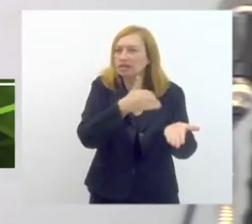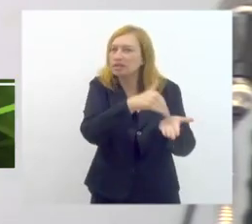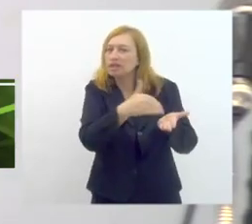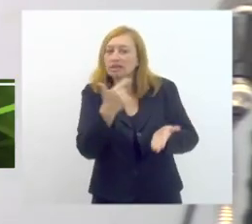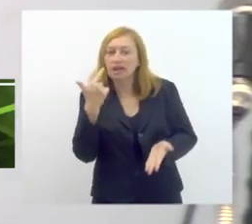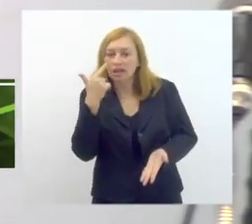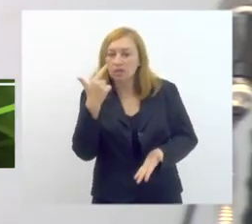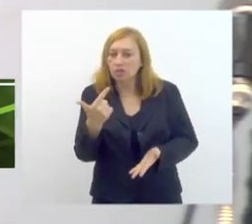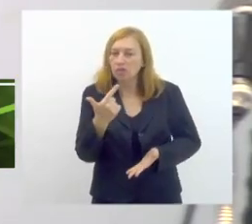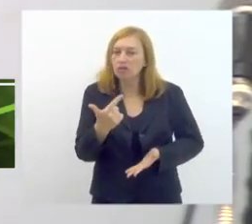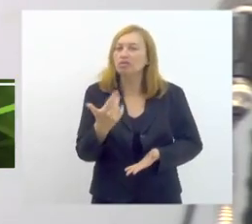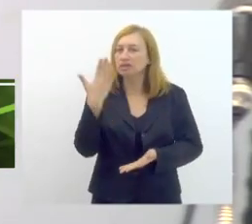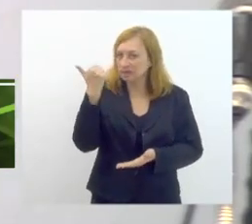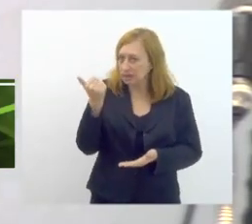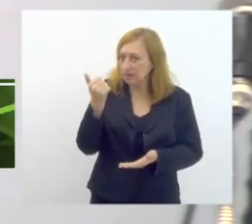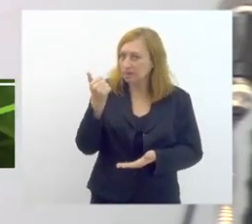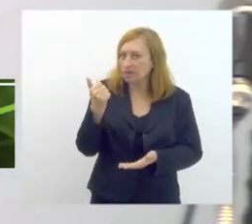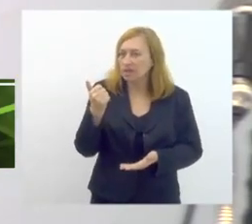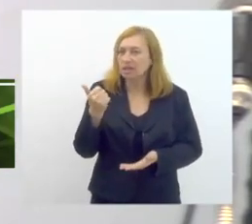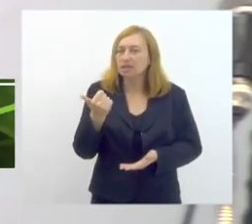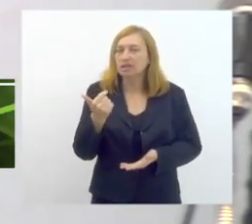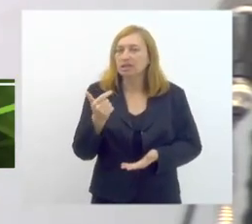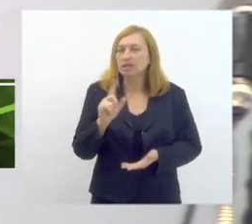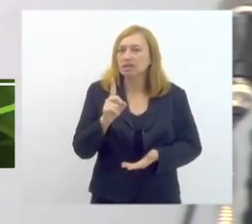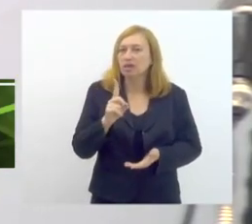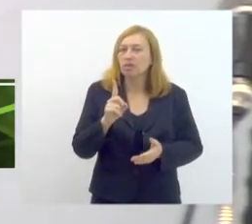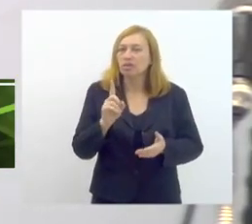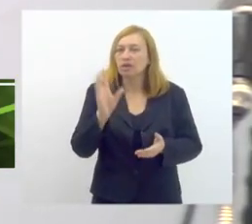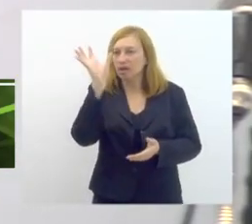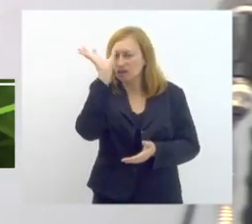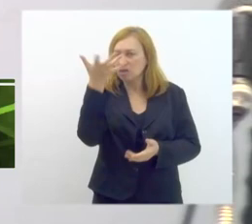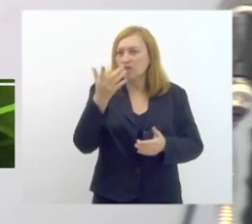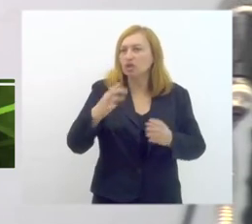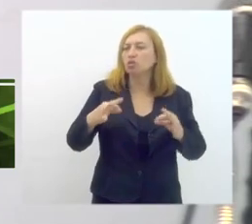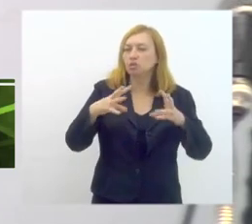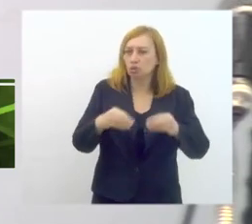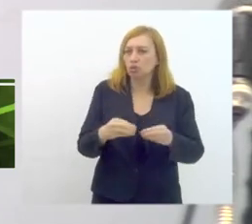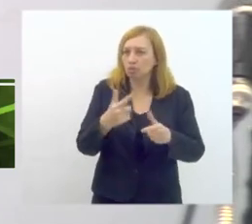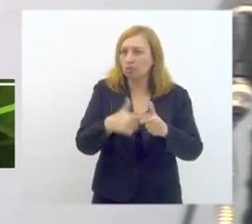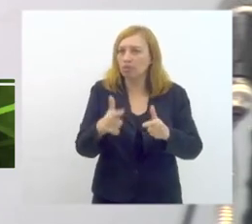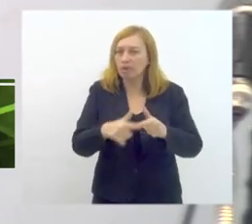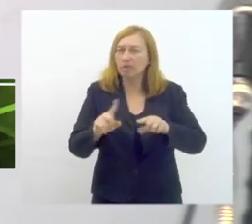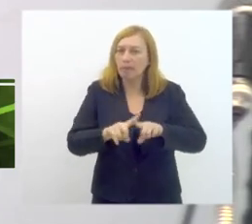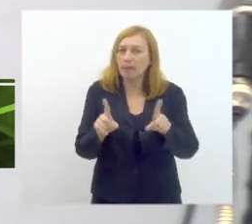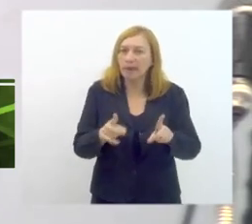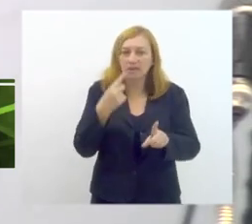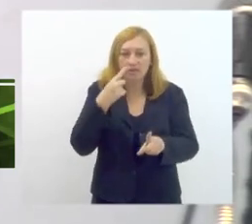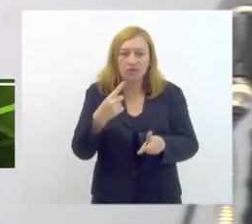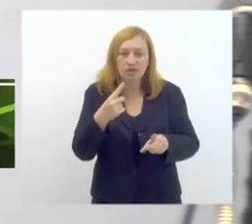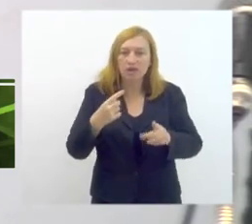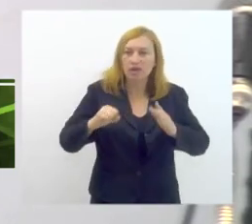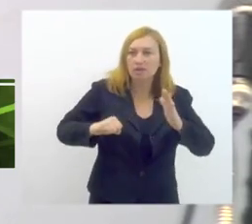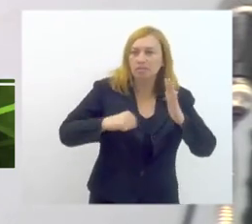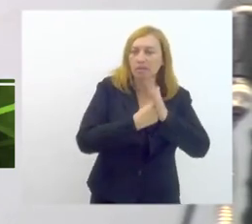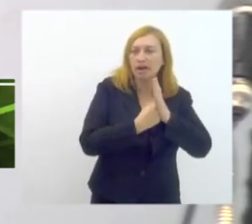aqui que sabem disso, se não para resolver todos os nossos problemas, para mitigar de forma importante os